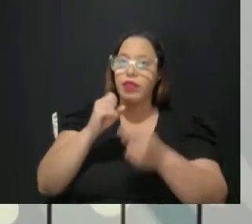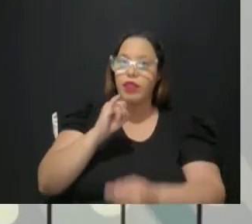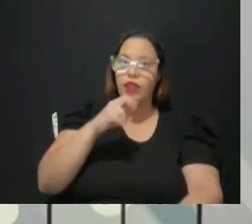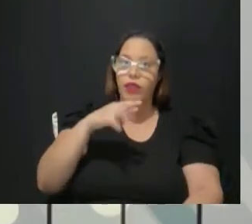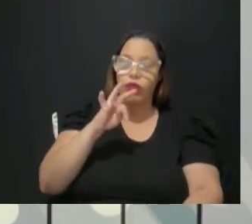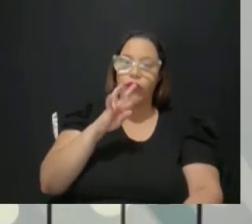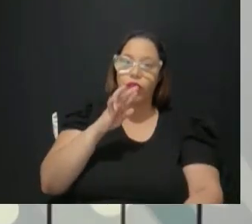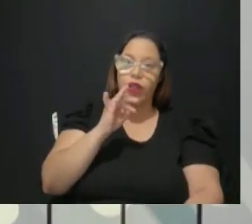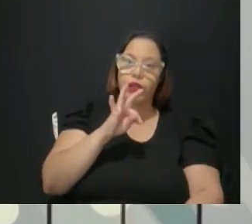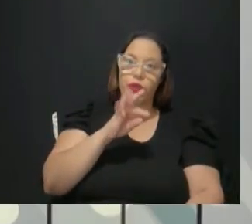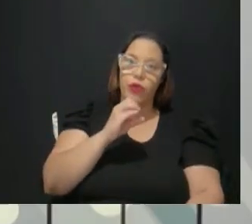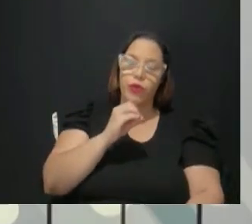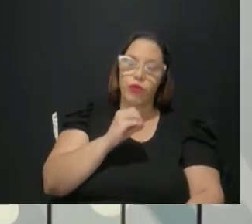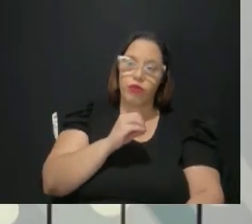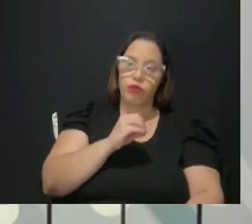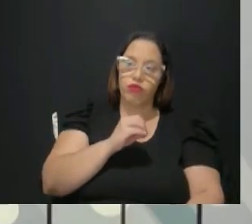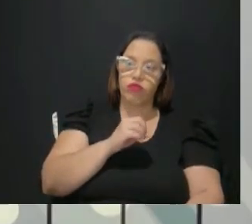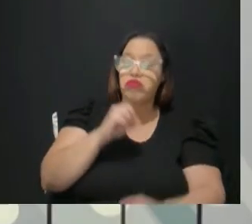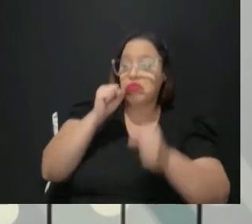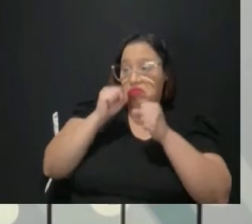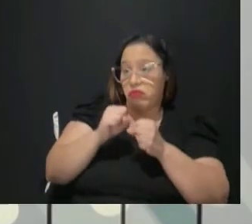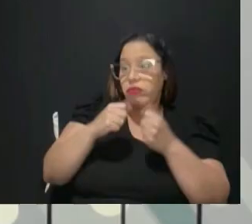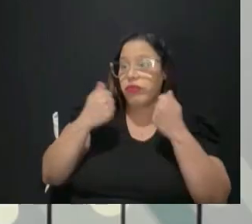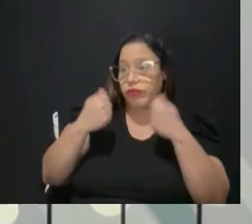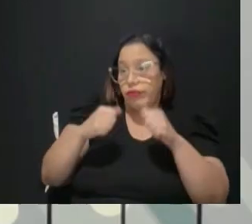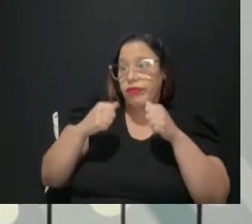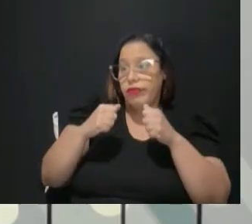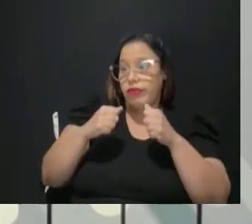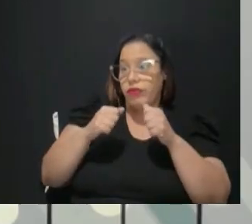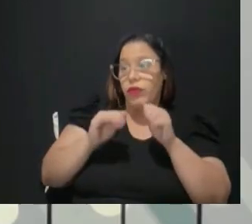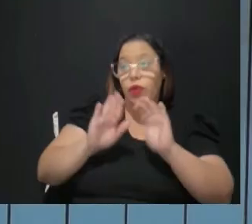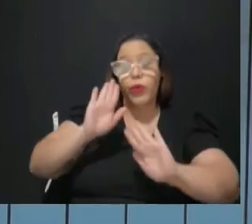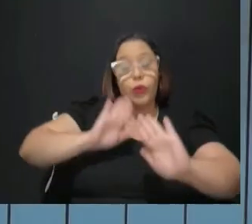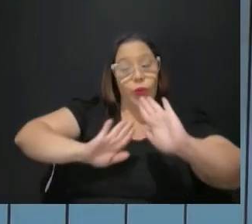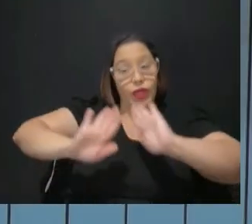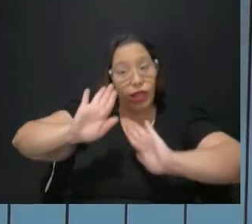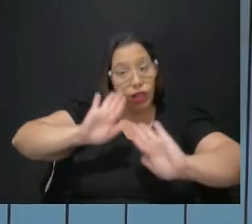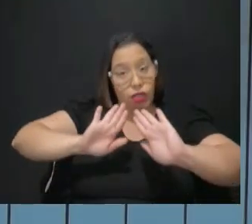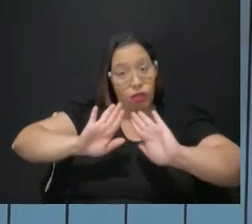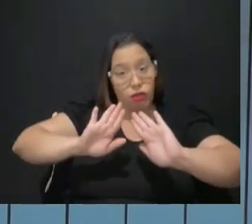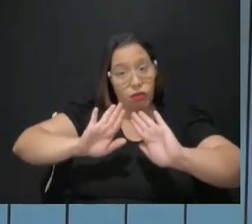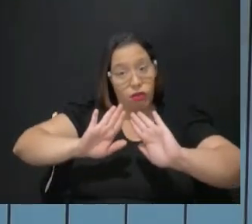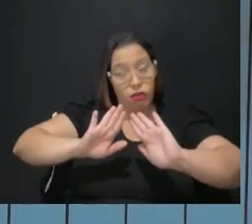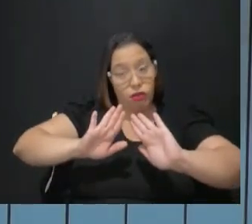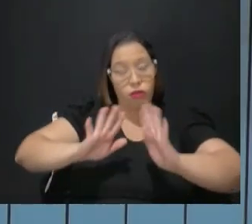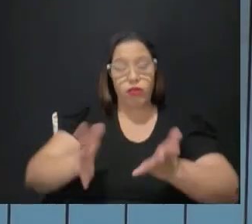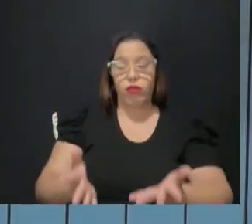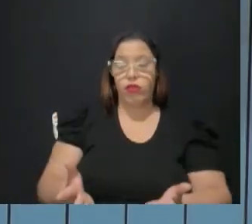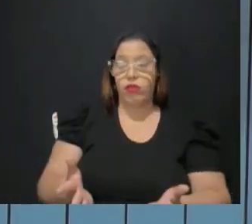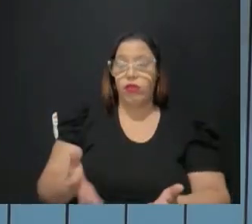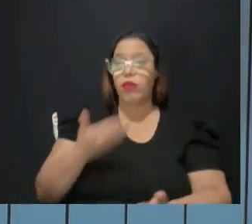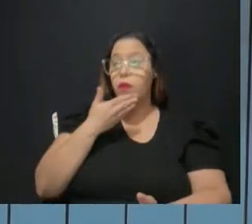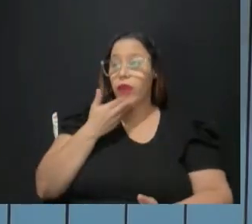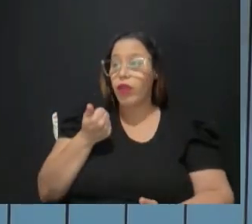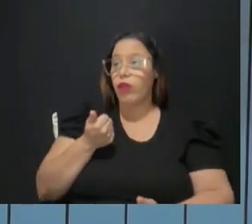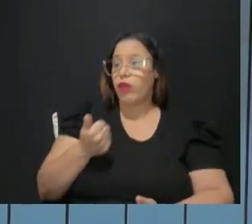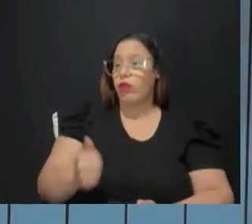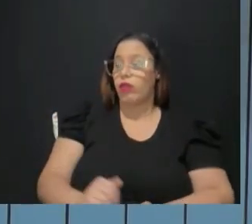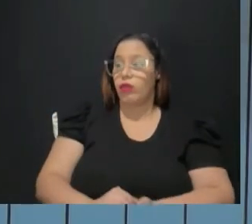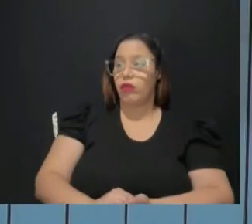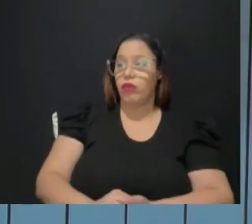do infarto, né? O que as pessoas também precisam aí tomar cuidado, adotar de hábitos melhores,